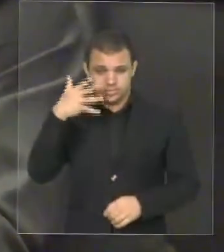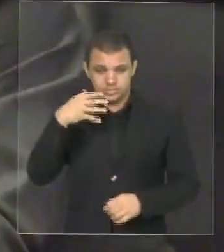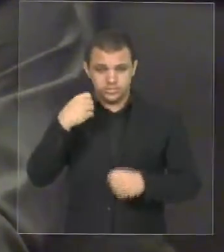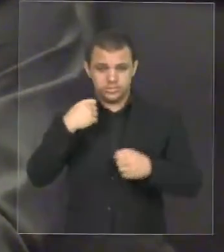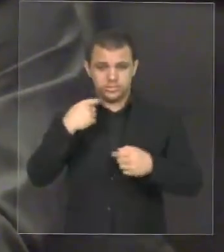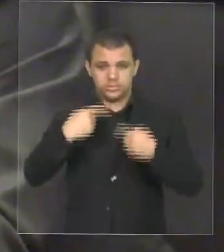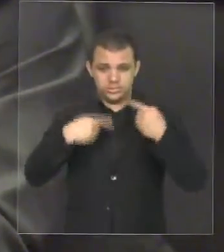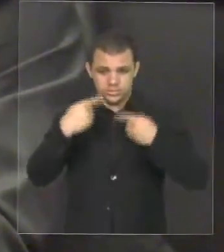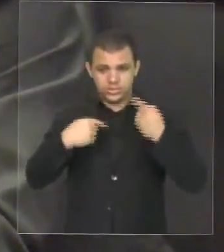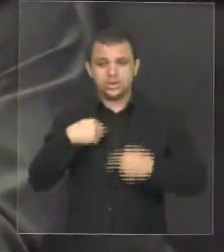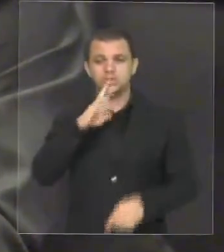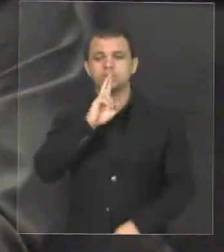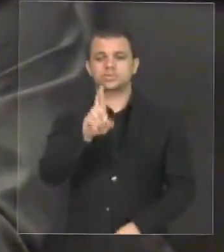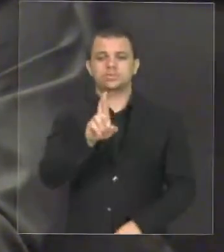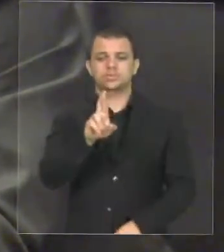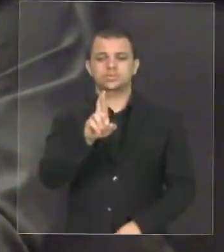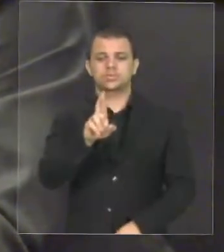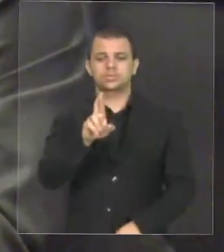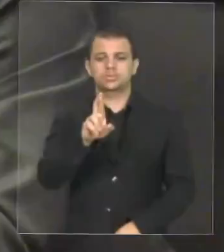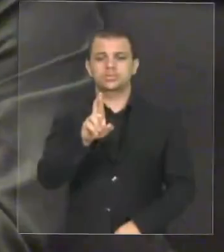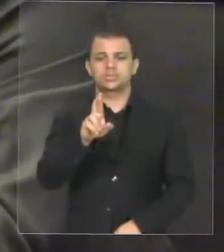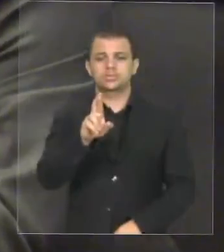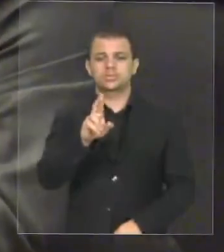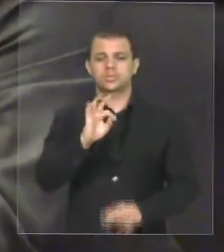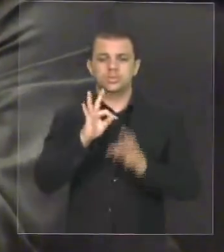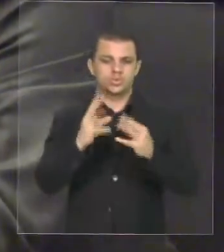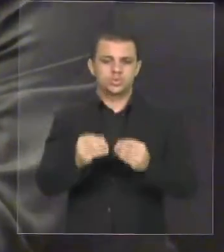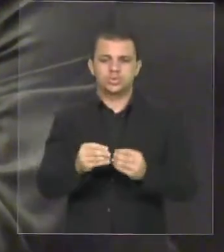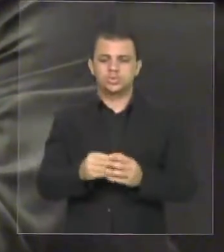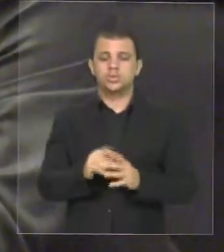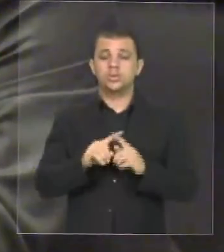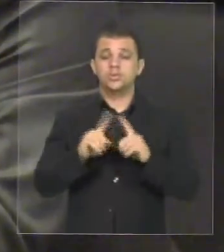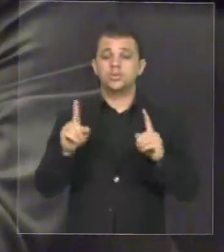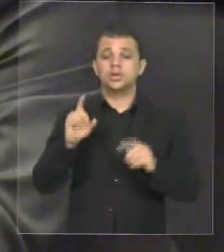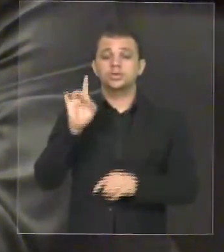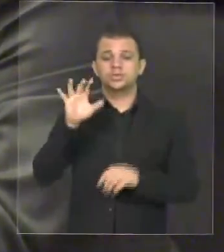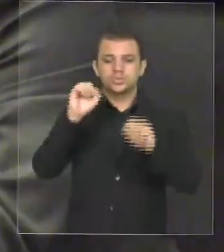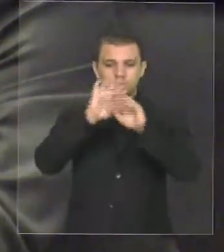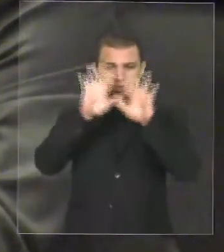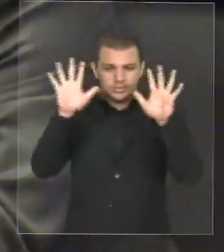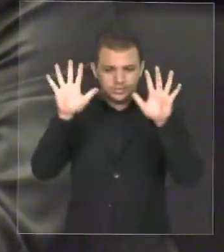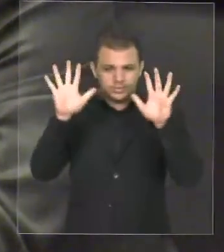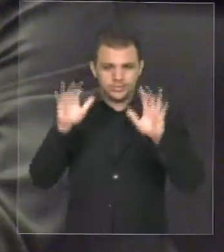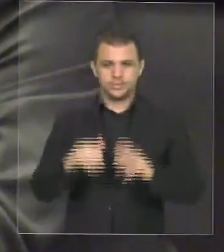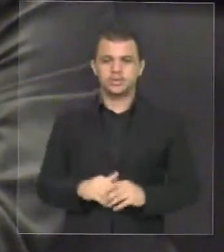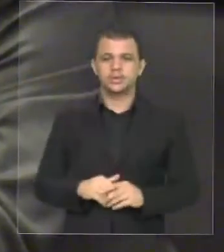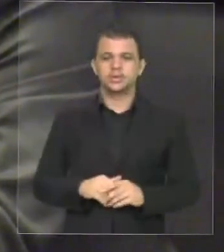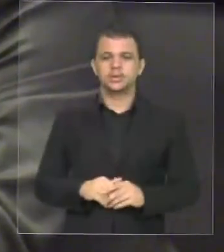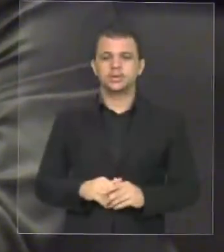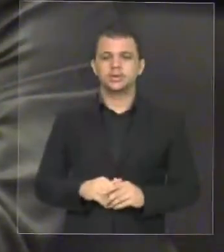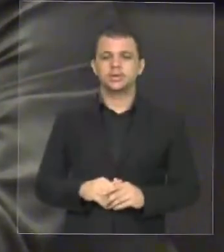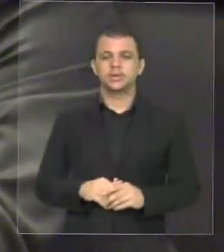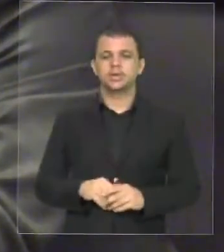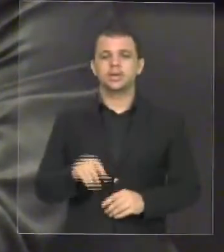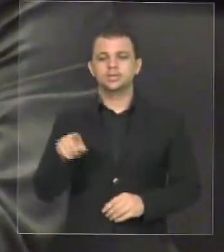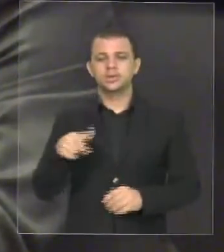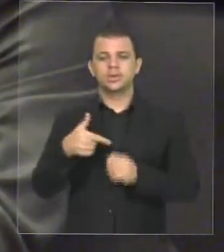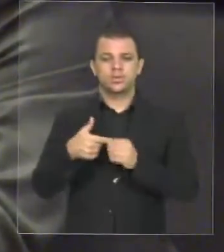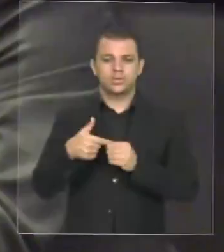eu lhe respondo a todos esses quesitos. Agora, só para esclarecer, esse vólio